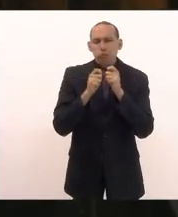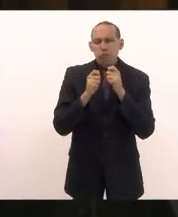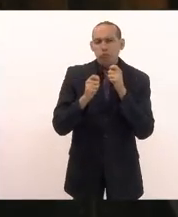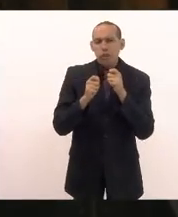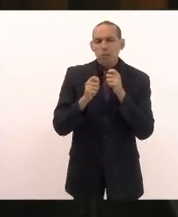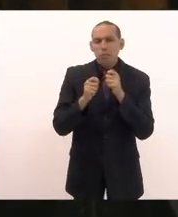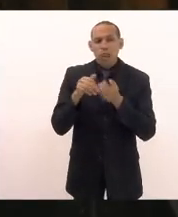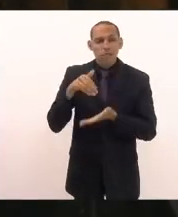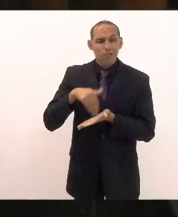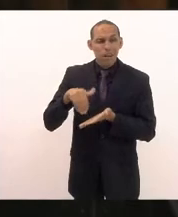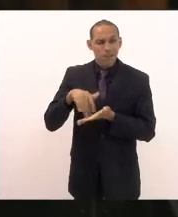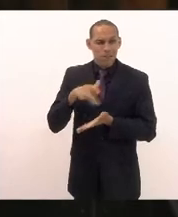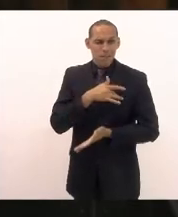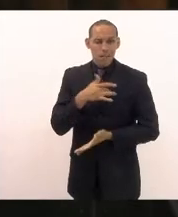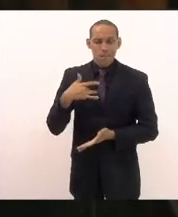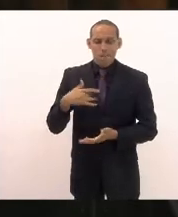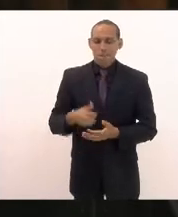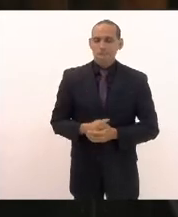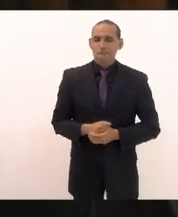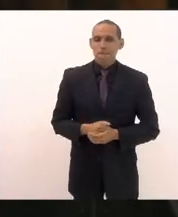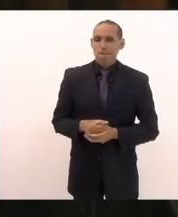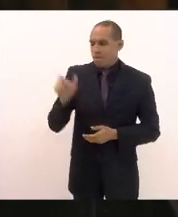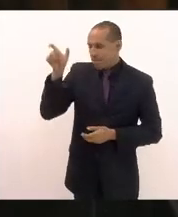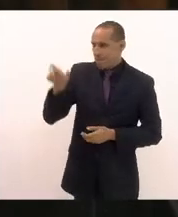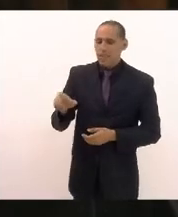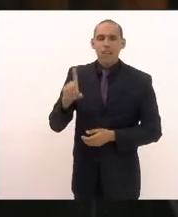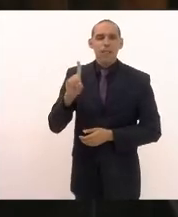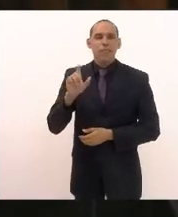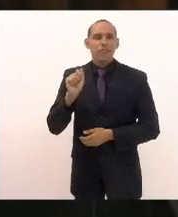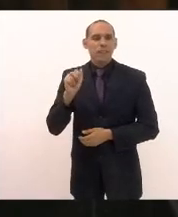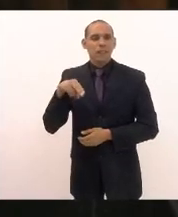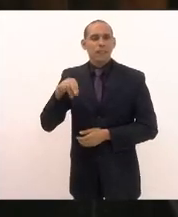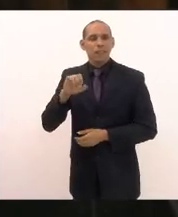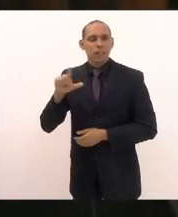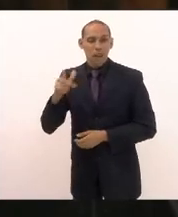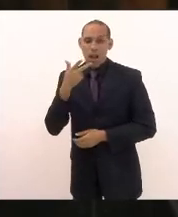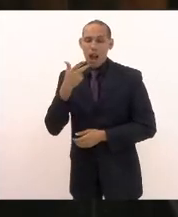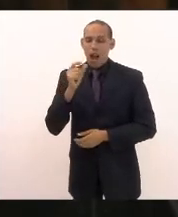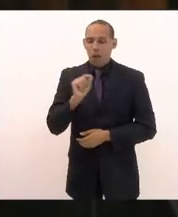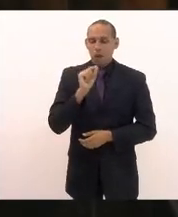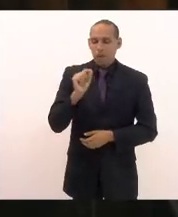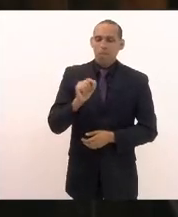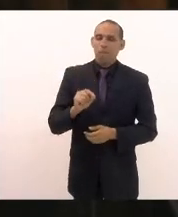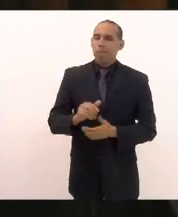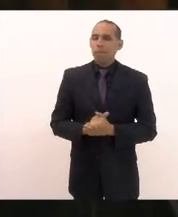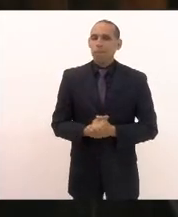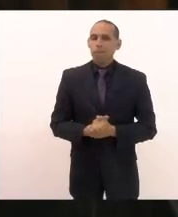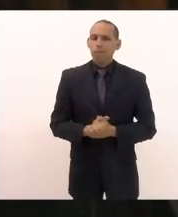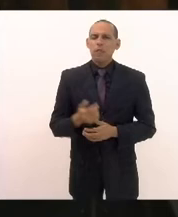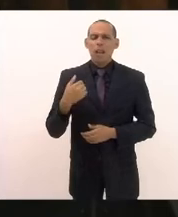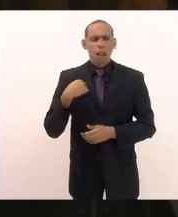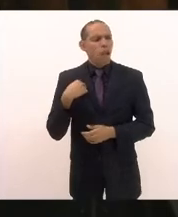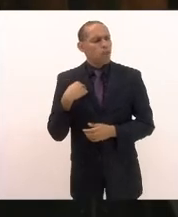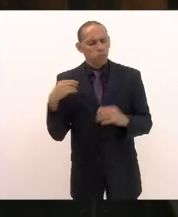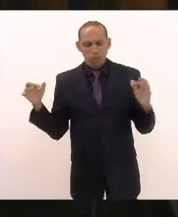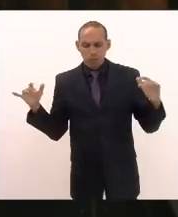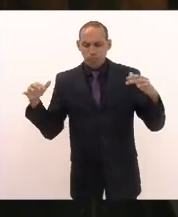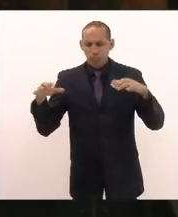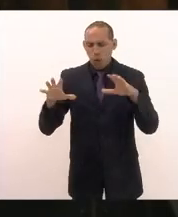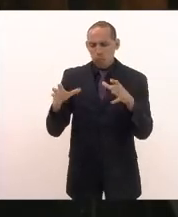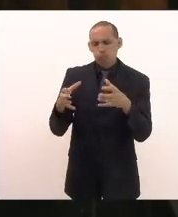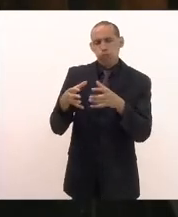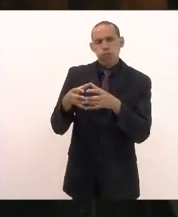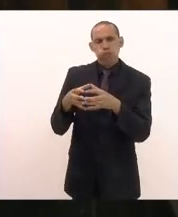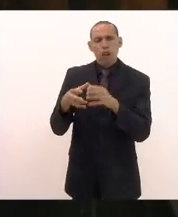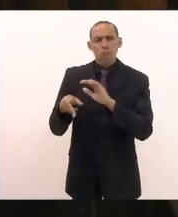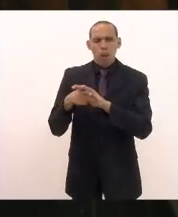secretário de saúde, Daniel Sorães, diz o seguinte, que vai se reunir com o comitê científico